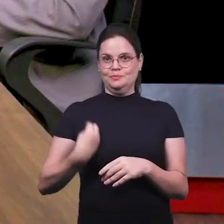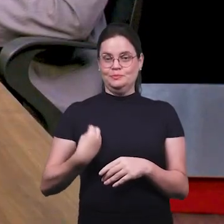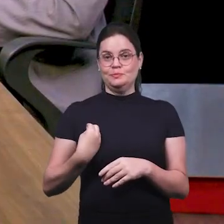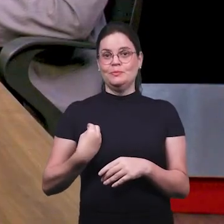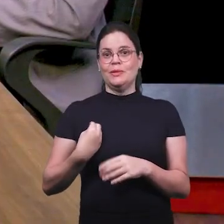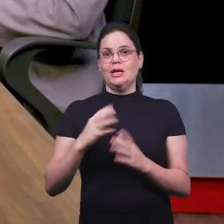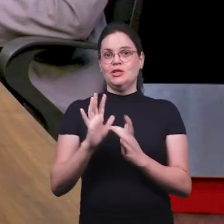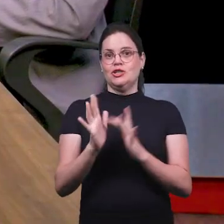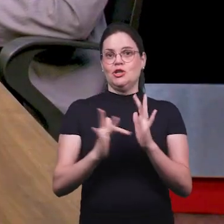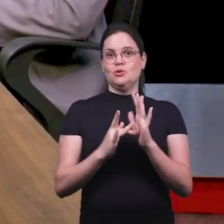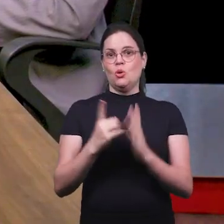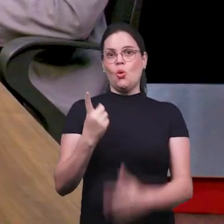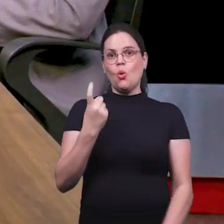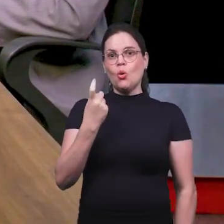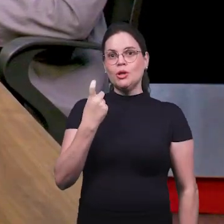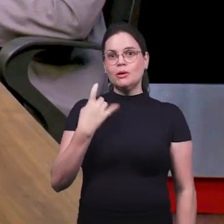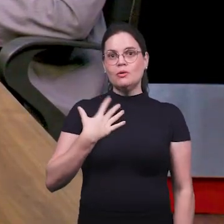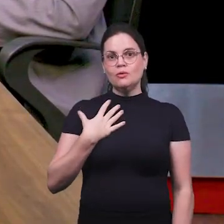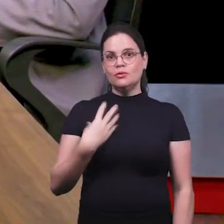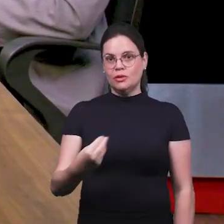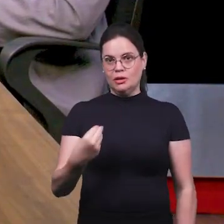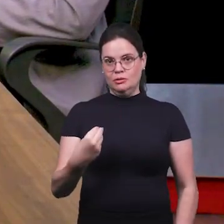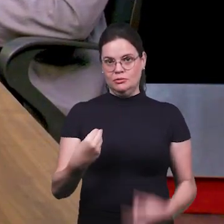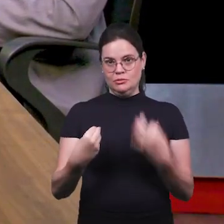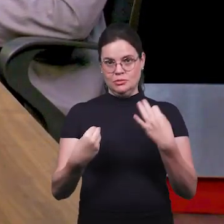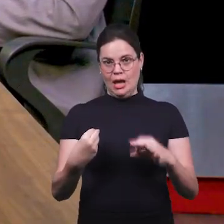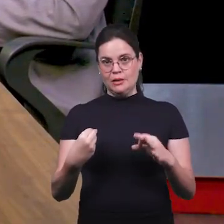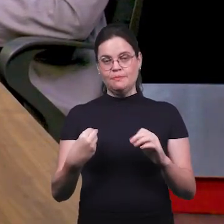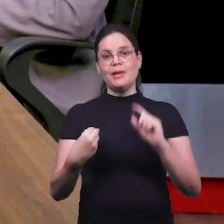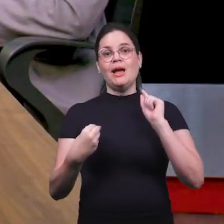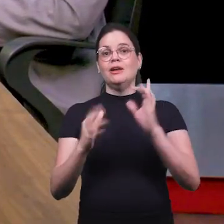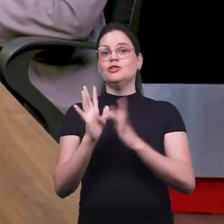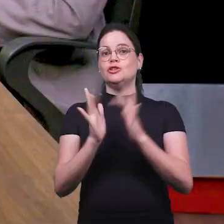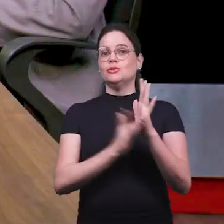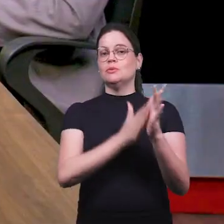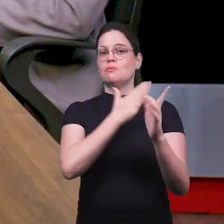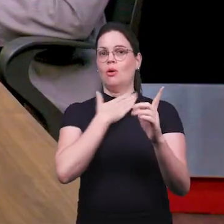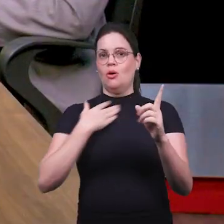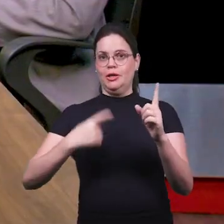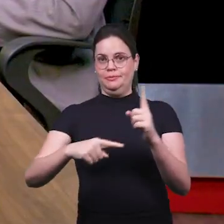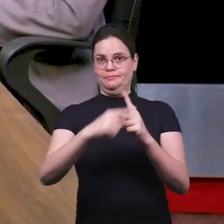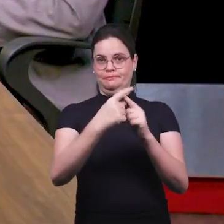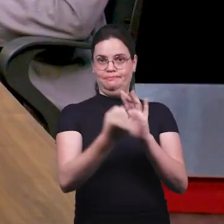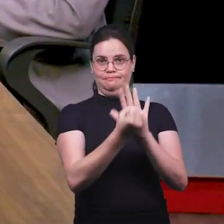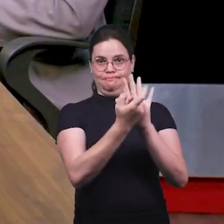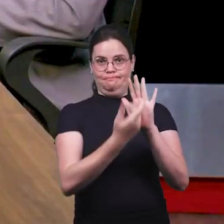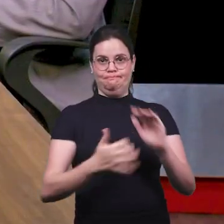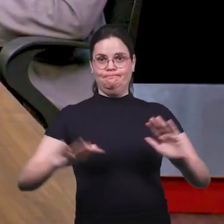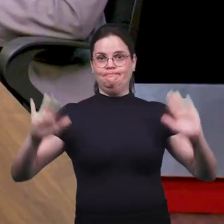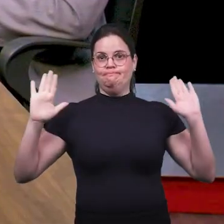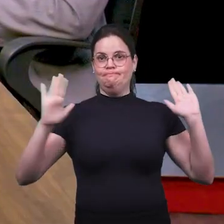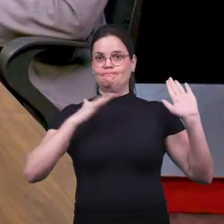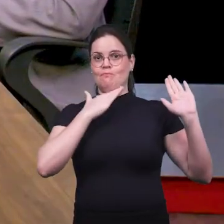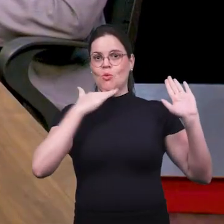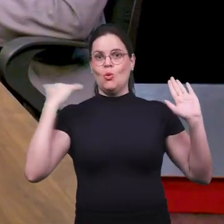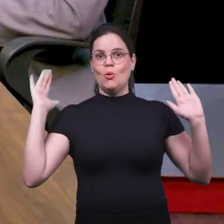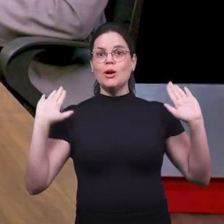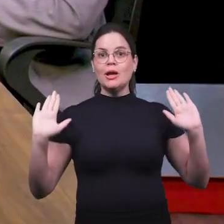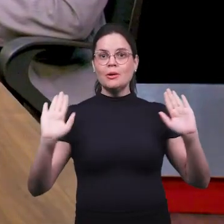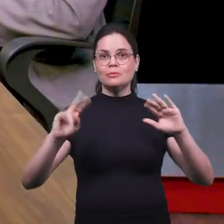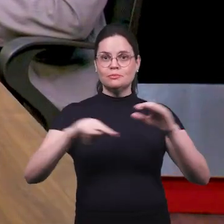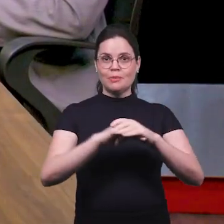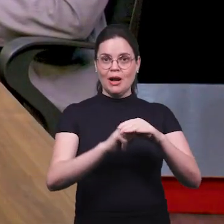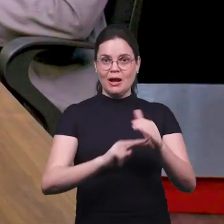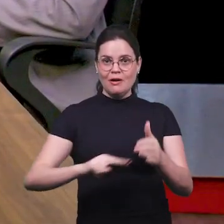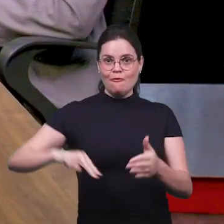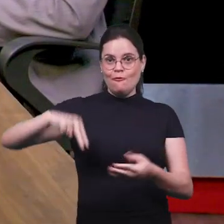ressurreição ele passa a ser o primogênito, né? Então nós fomos agregados a essa família espiritual pelo sangue de Jesus e passamos a ter